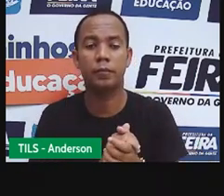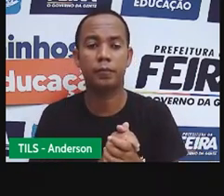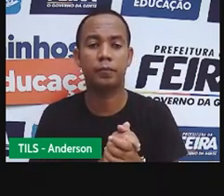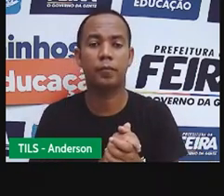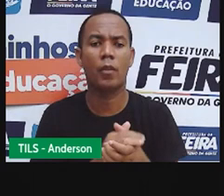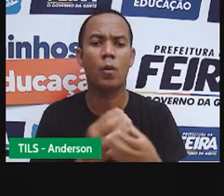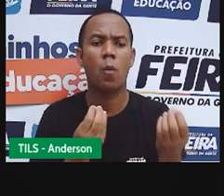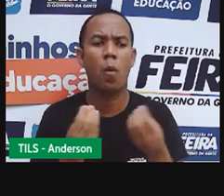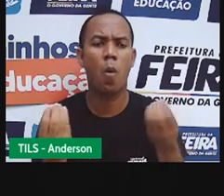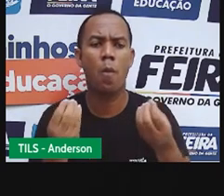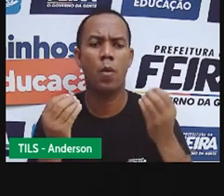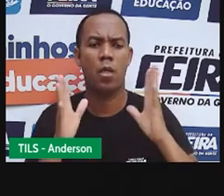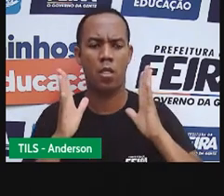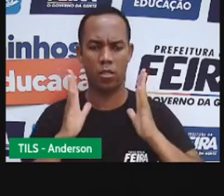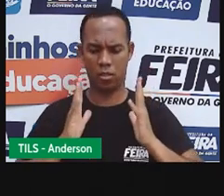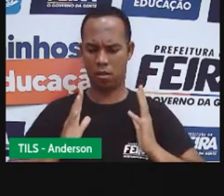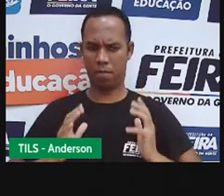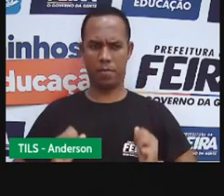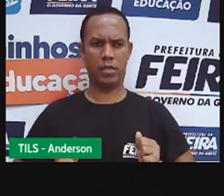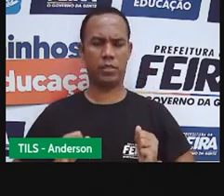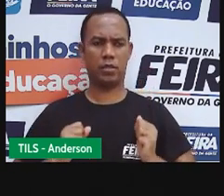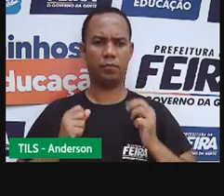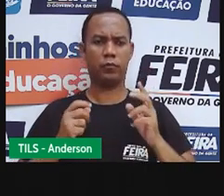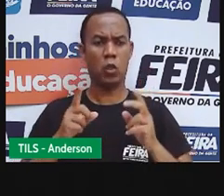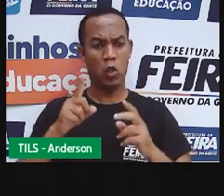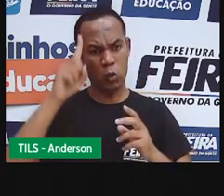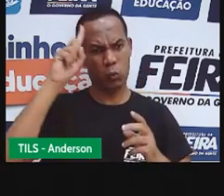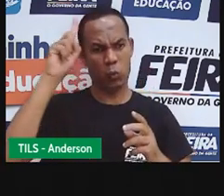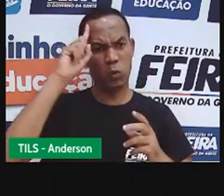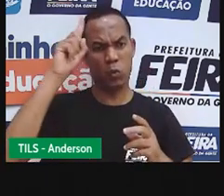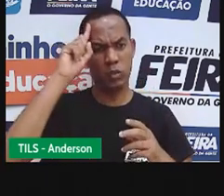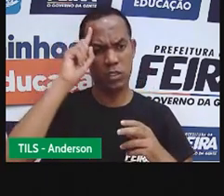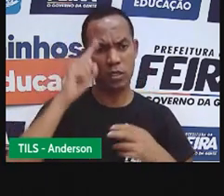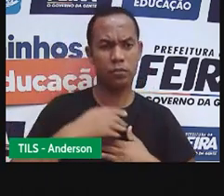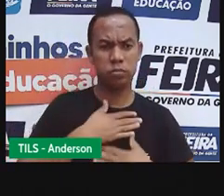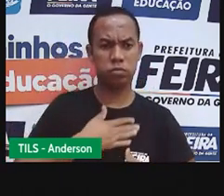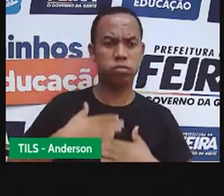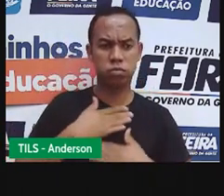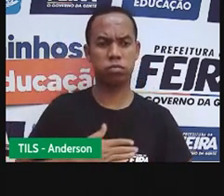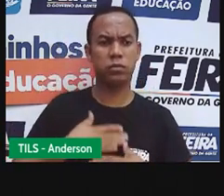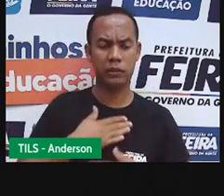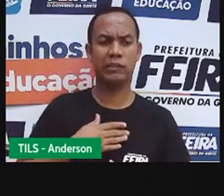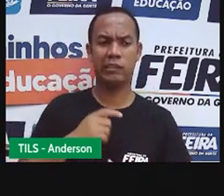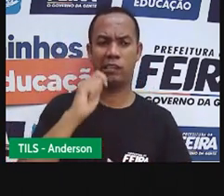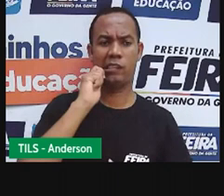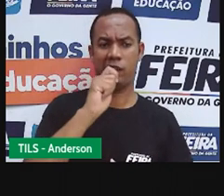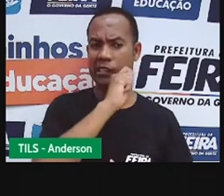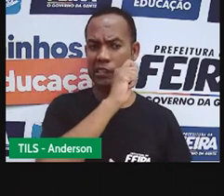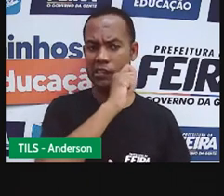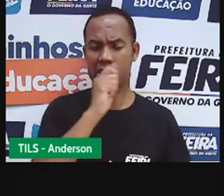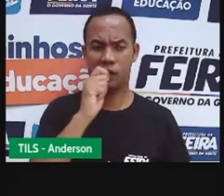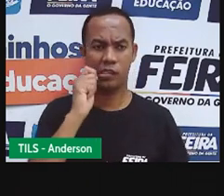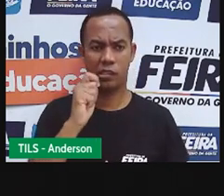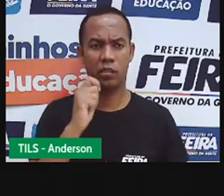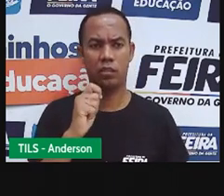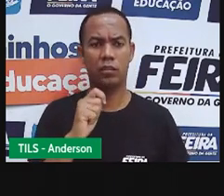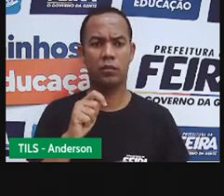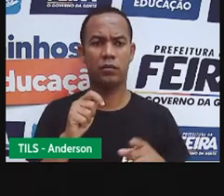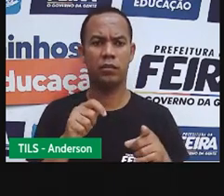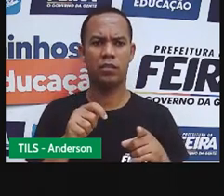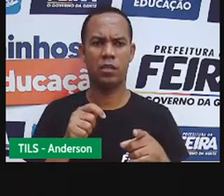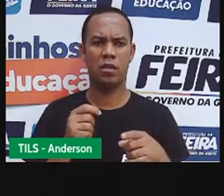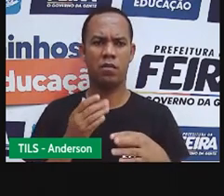Os hábitos de higiene, tipo tomar banho todos os dias e escovar os dentes. Quando